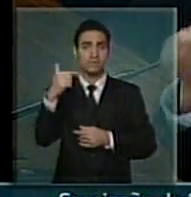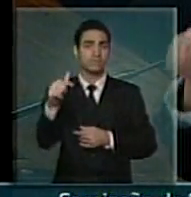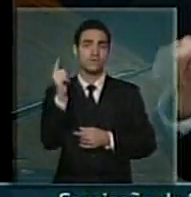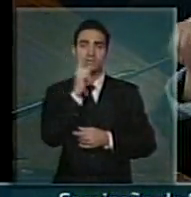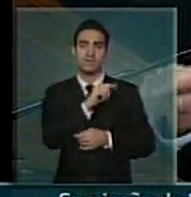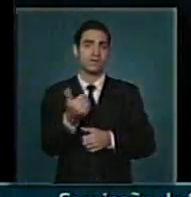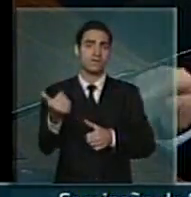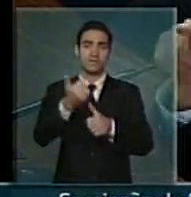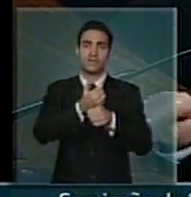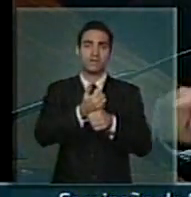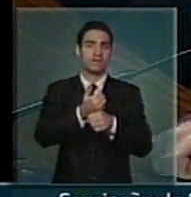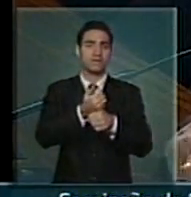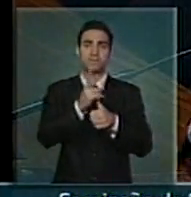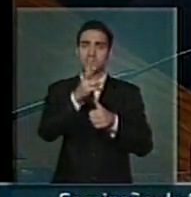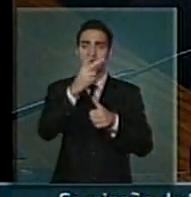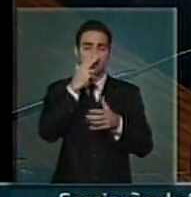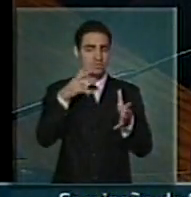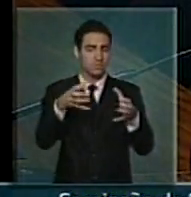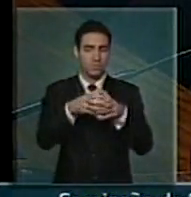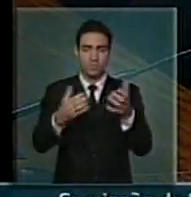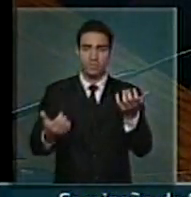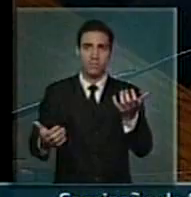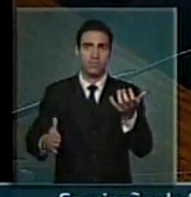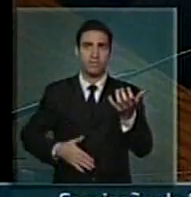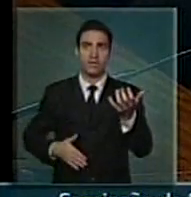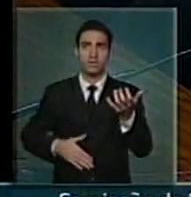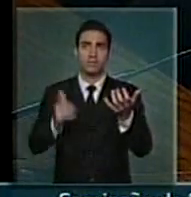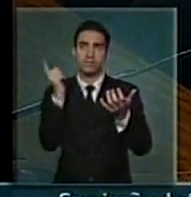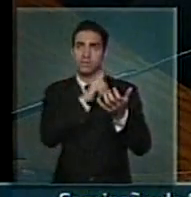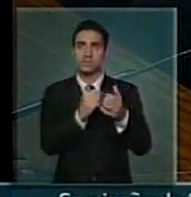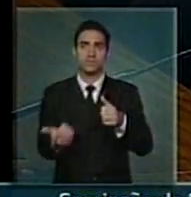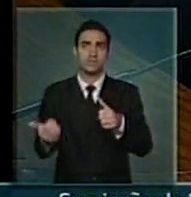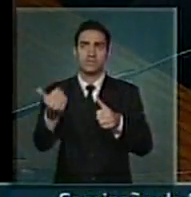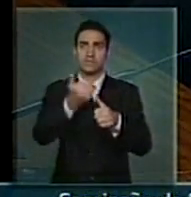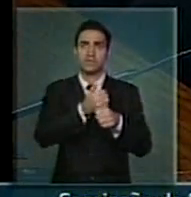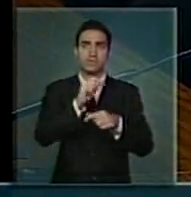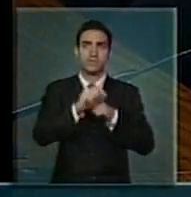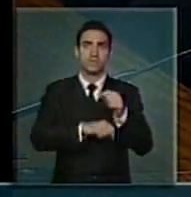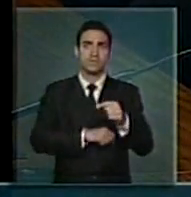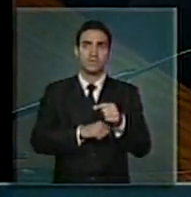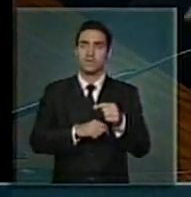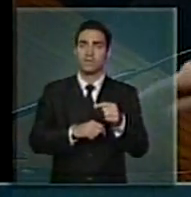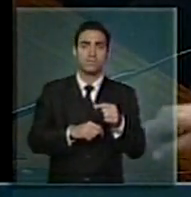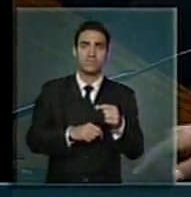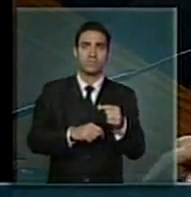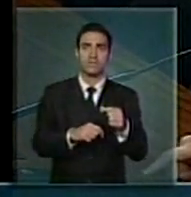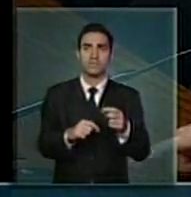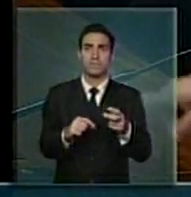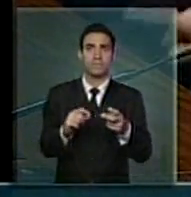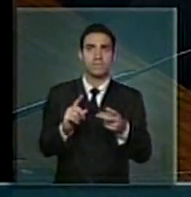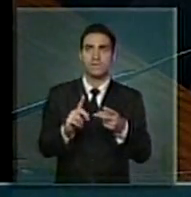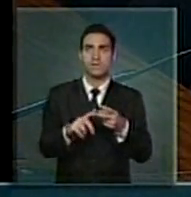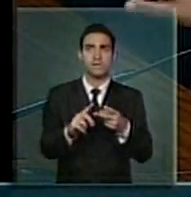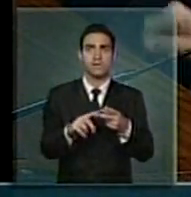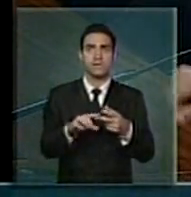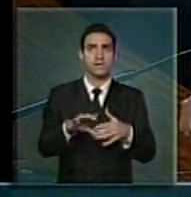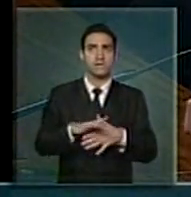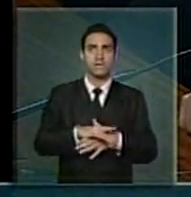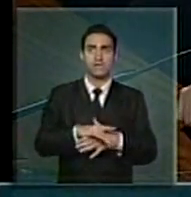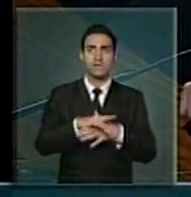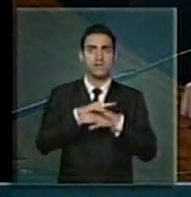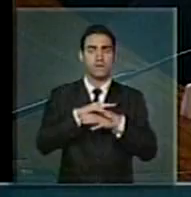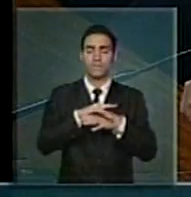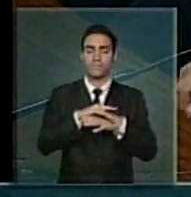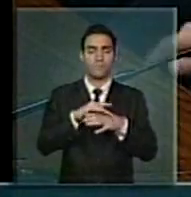nem mais dentro da escala do crime. E vai aumentar o número de negros mortos, porque eles estão na linha de frente para tomar tiro